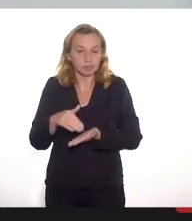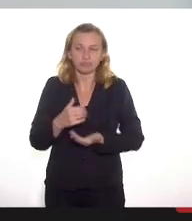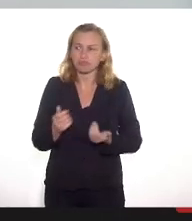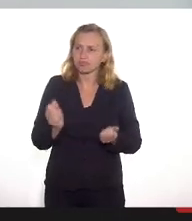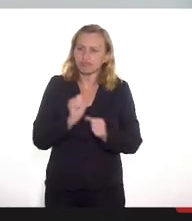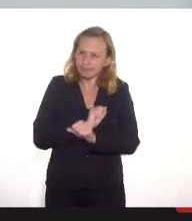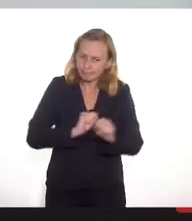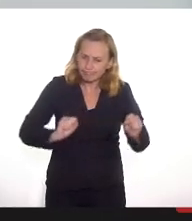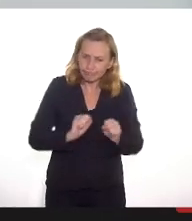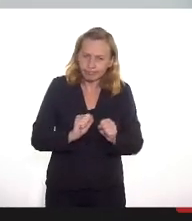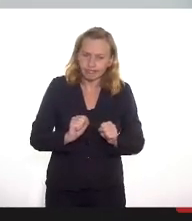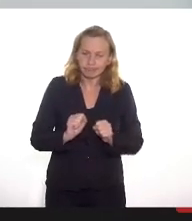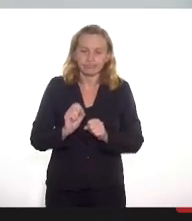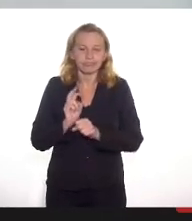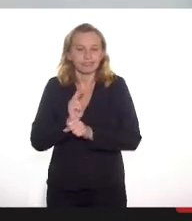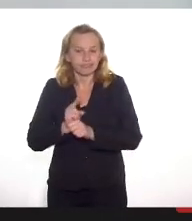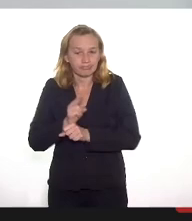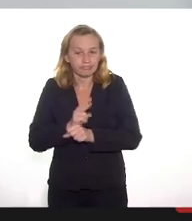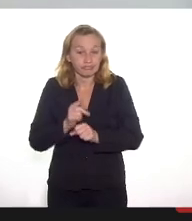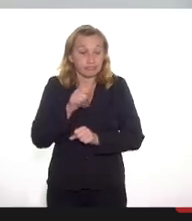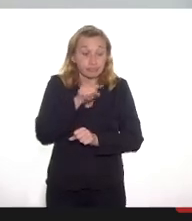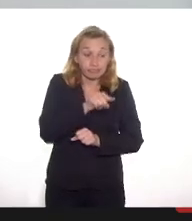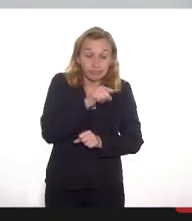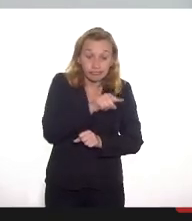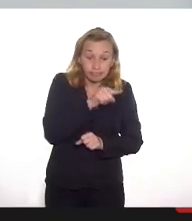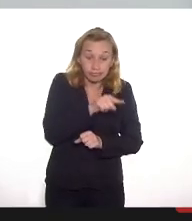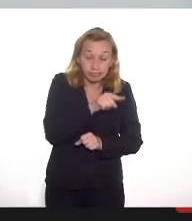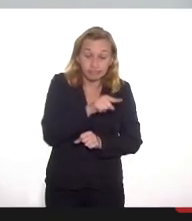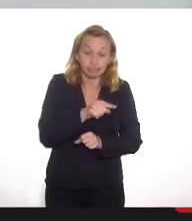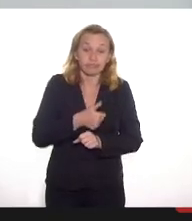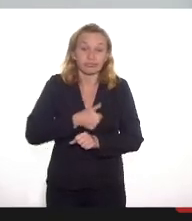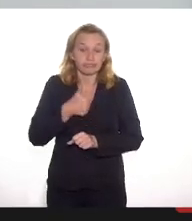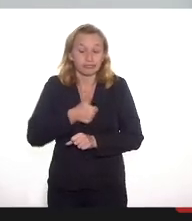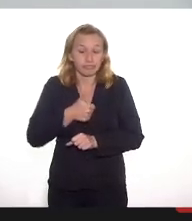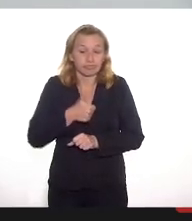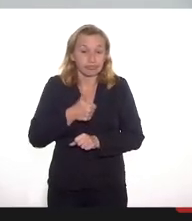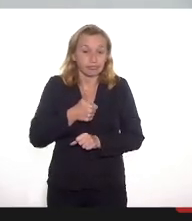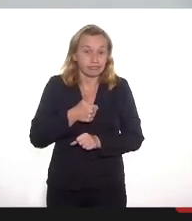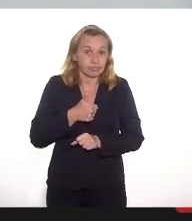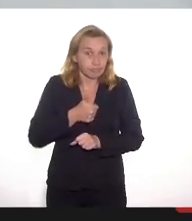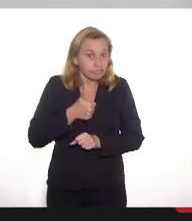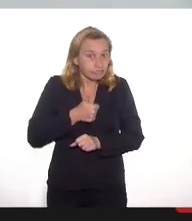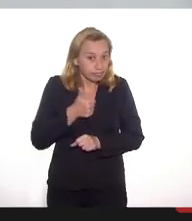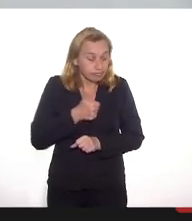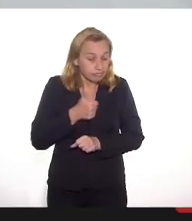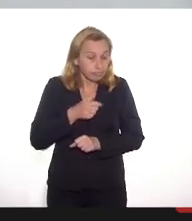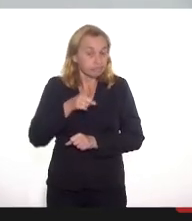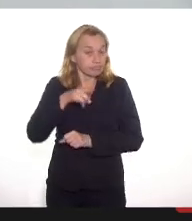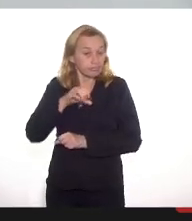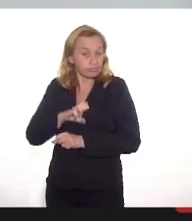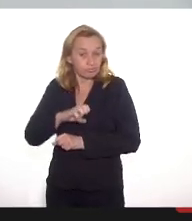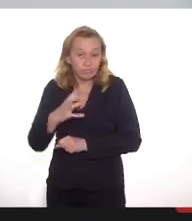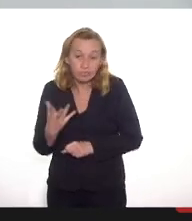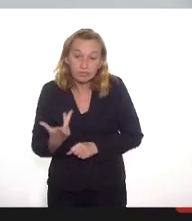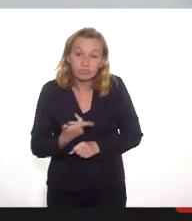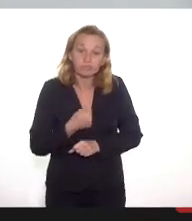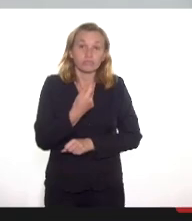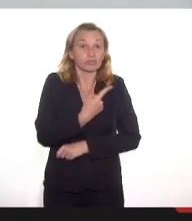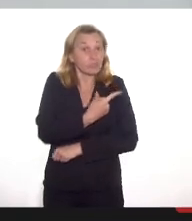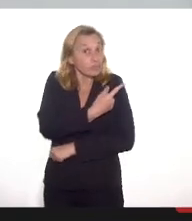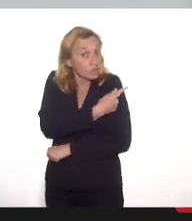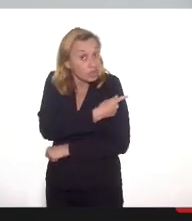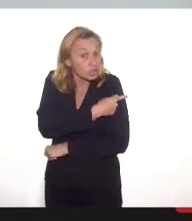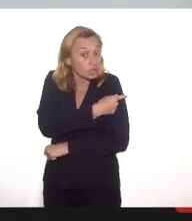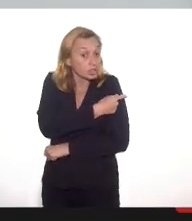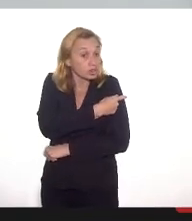não é possível fazer a busca ativa desses a busca ativa dos que fizeram a primeira dose veja bem a eficácia dessas vacinas das